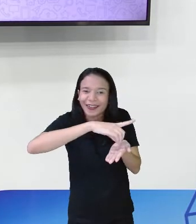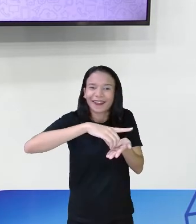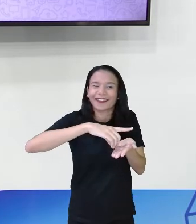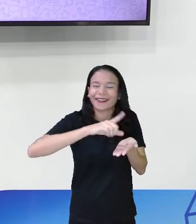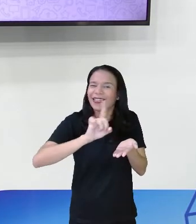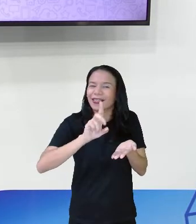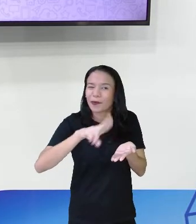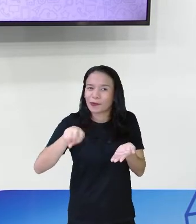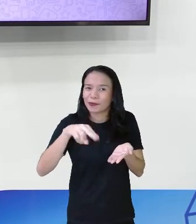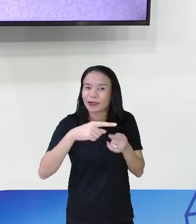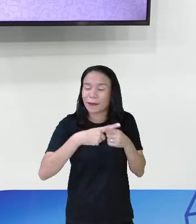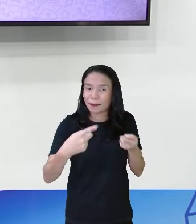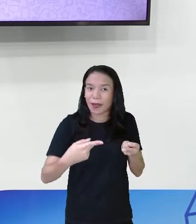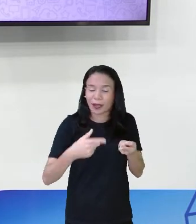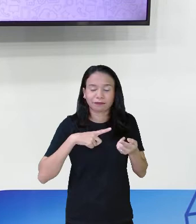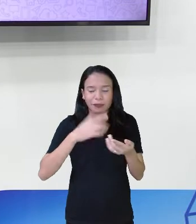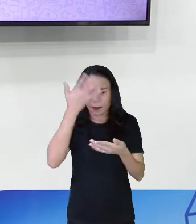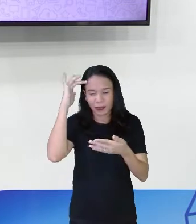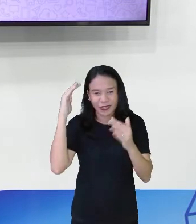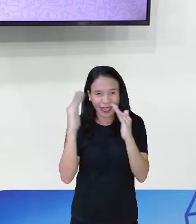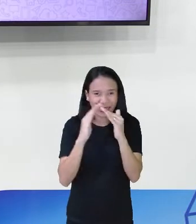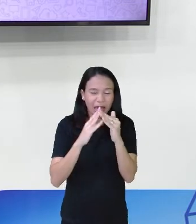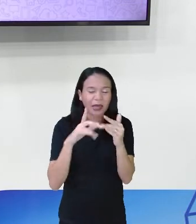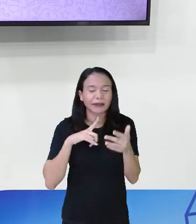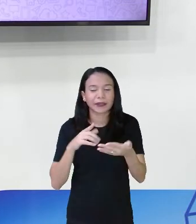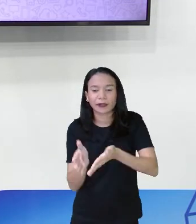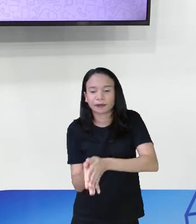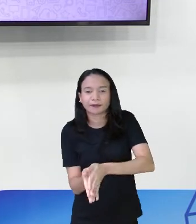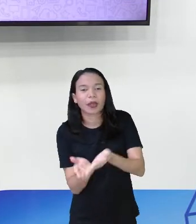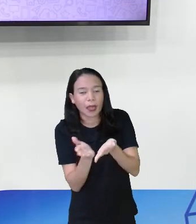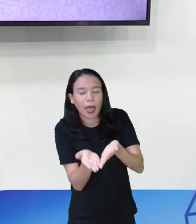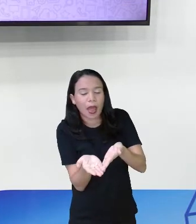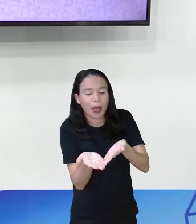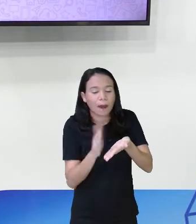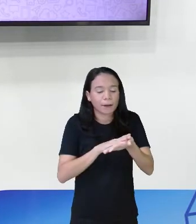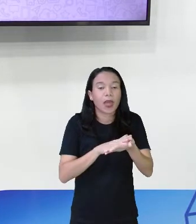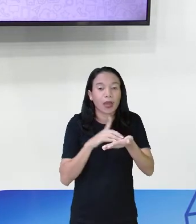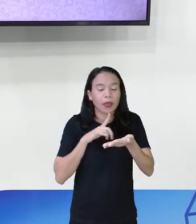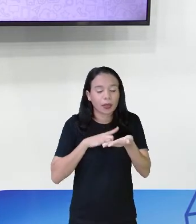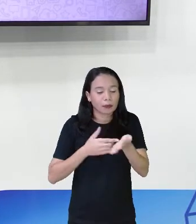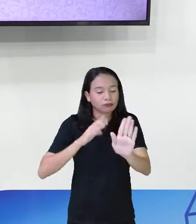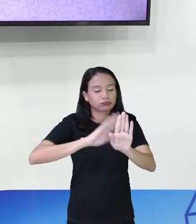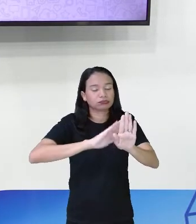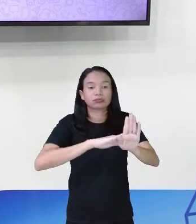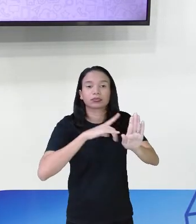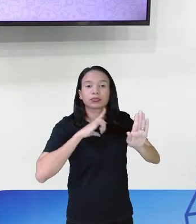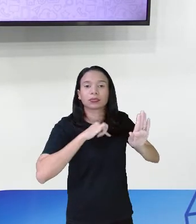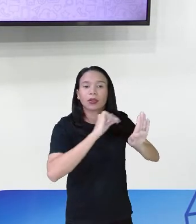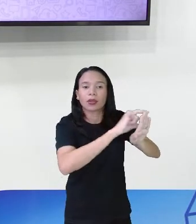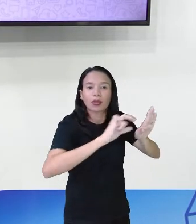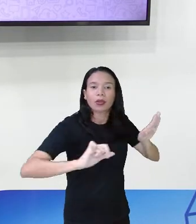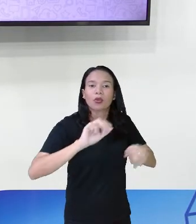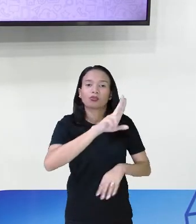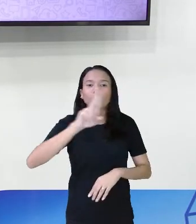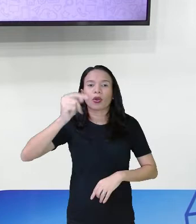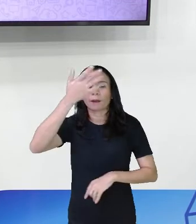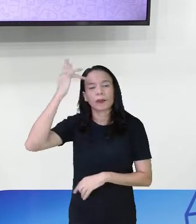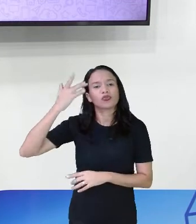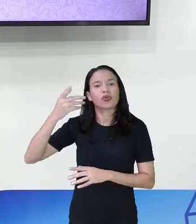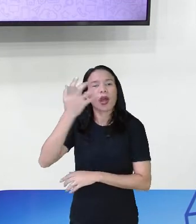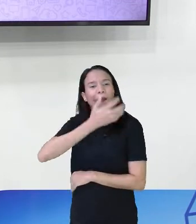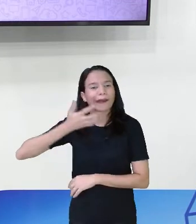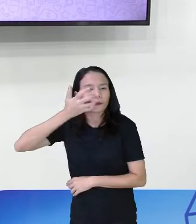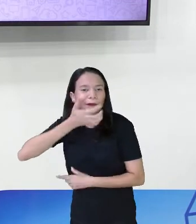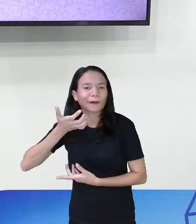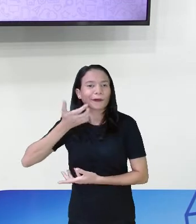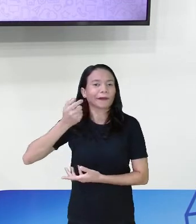usado, mas atrás, em casa você tem lá uma capinha de um CD, de um DVD, tem a ficha técnica, com o nome do produtor, do